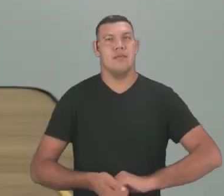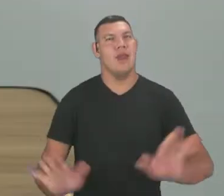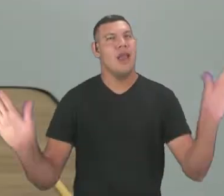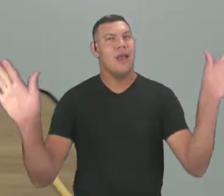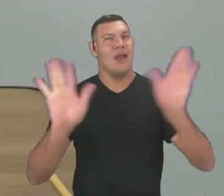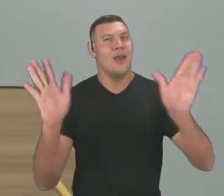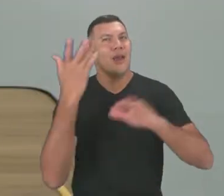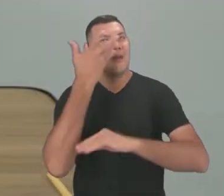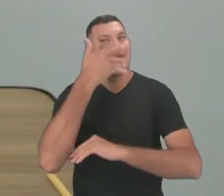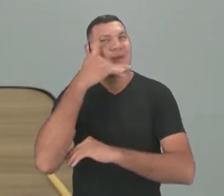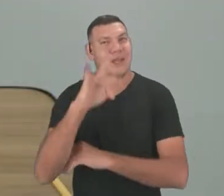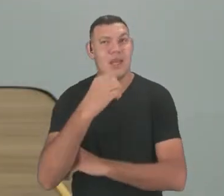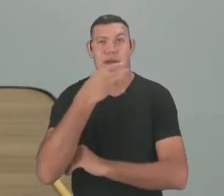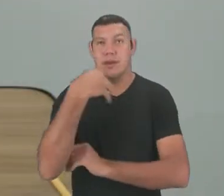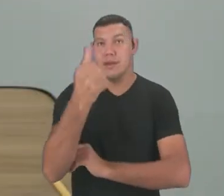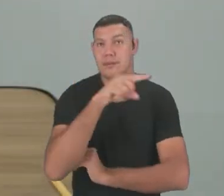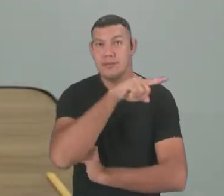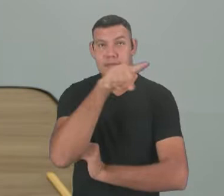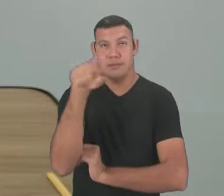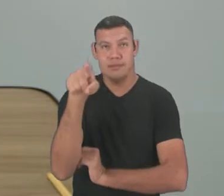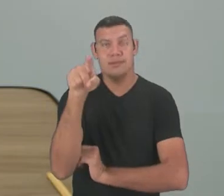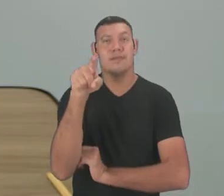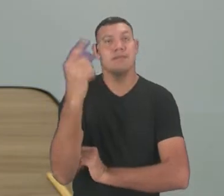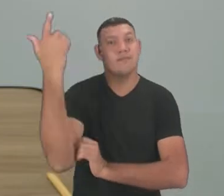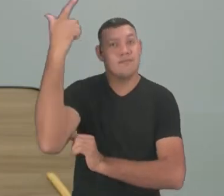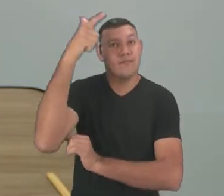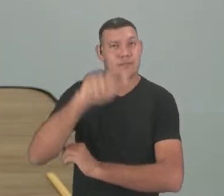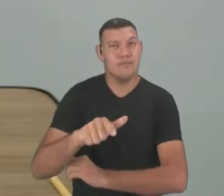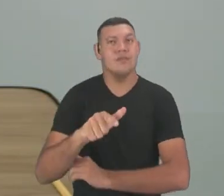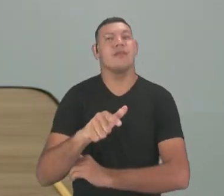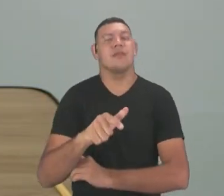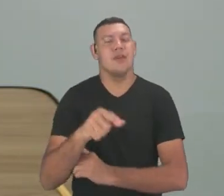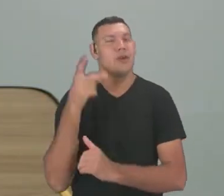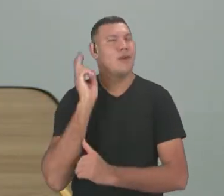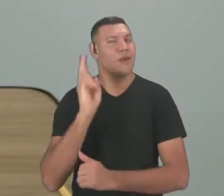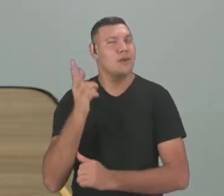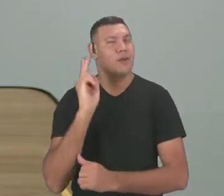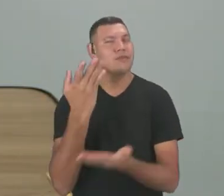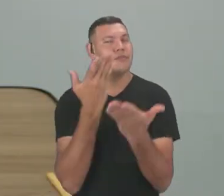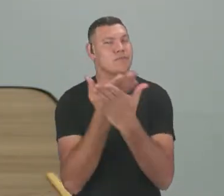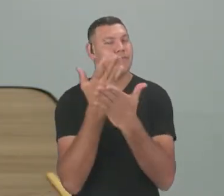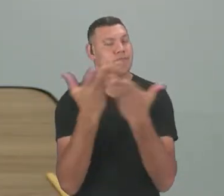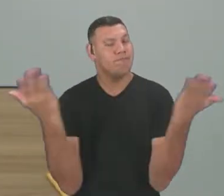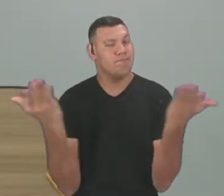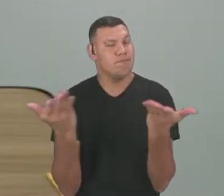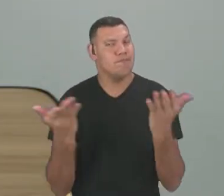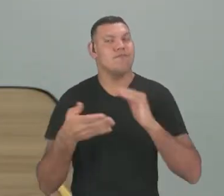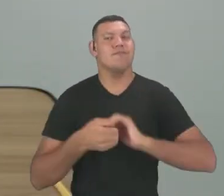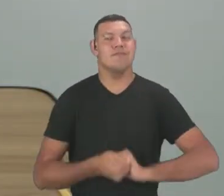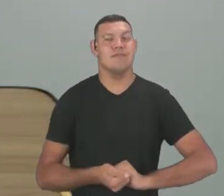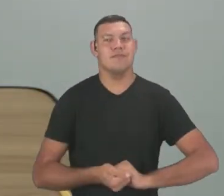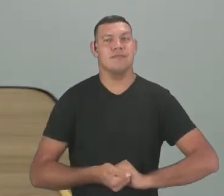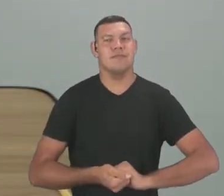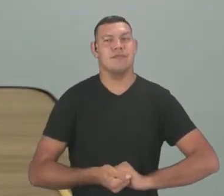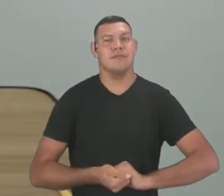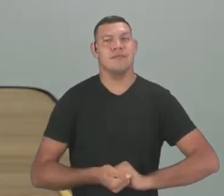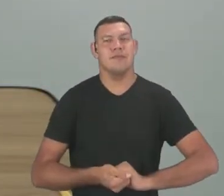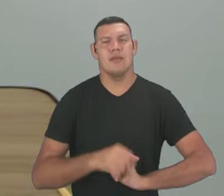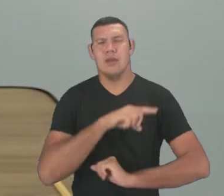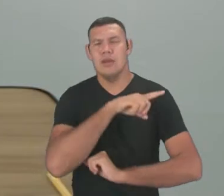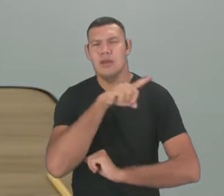o Olá crianças tudo bem com vocês estou de volta para dar continuidade à nossa aula de hoje